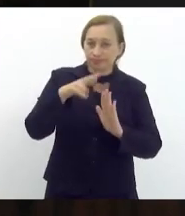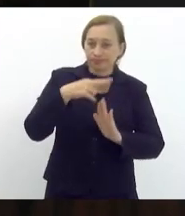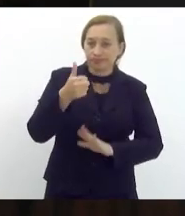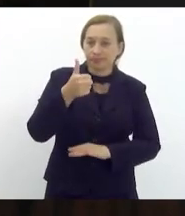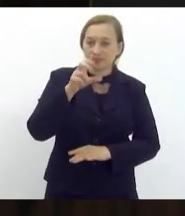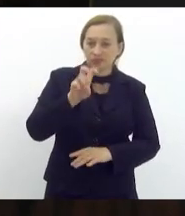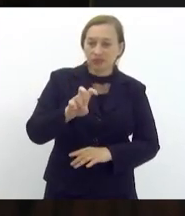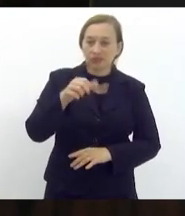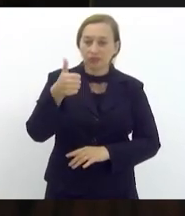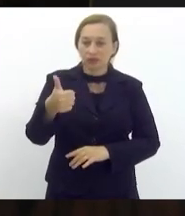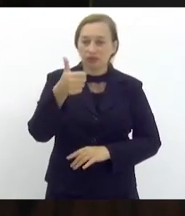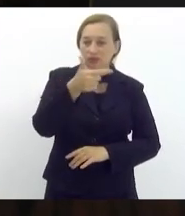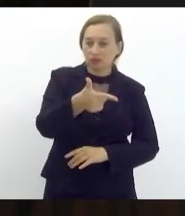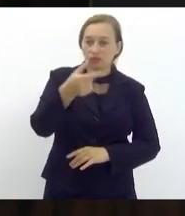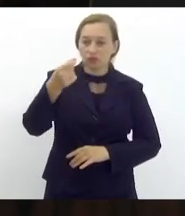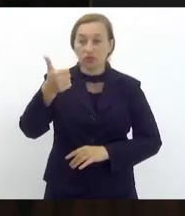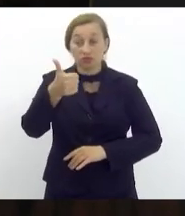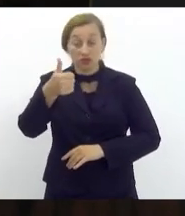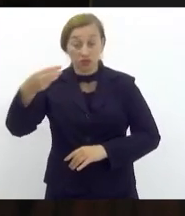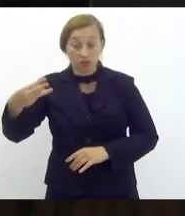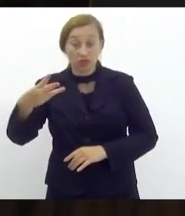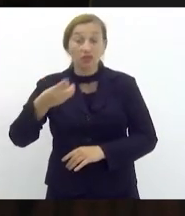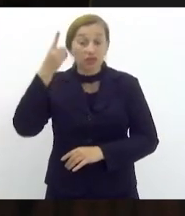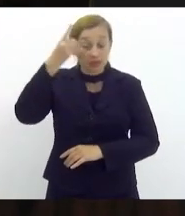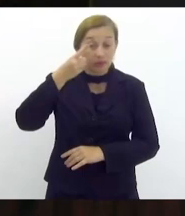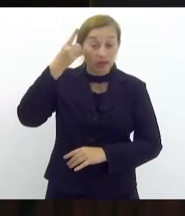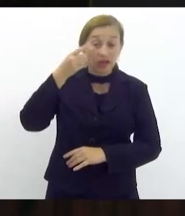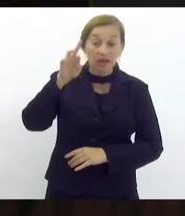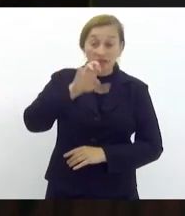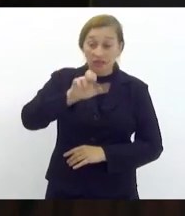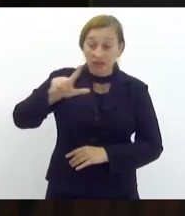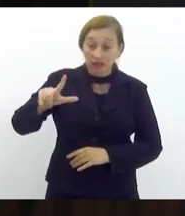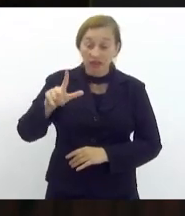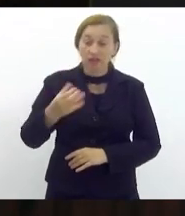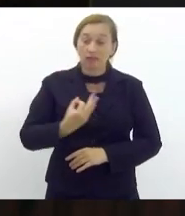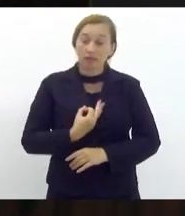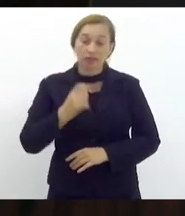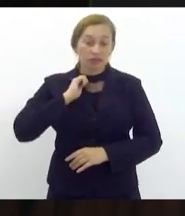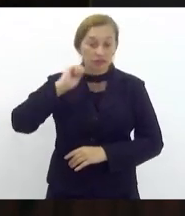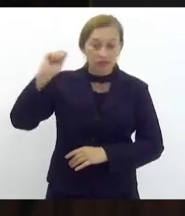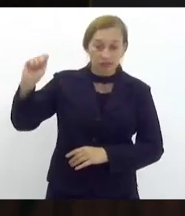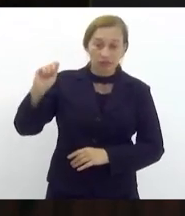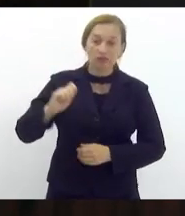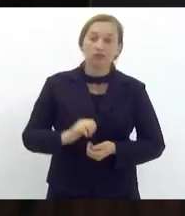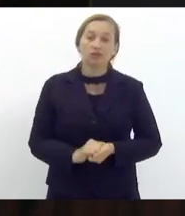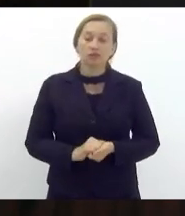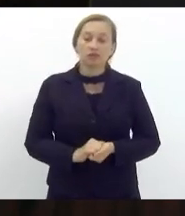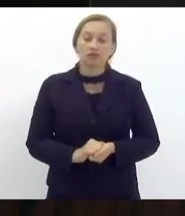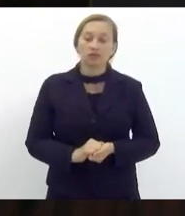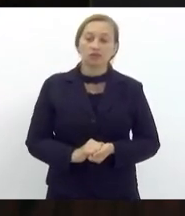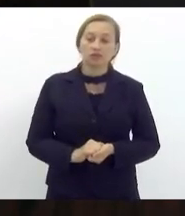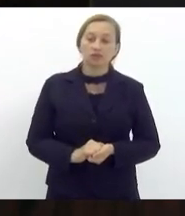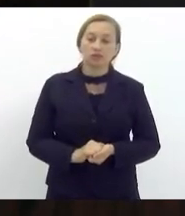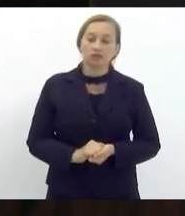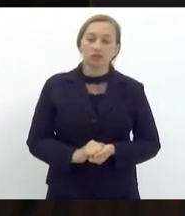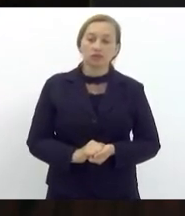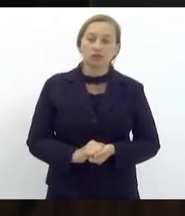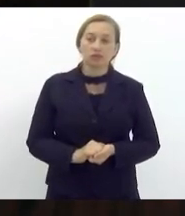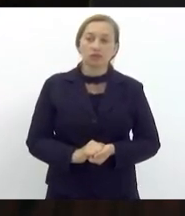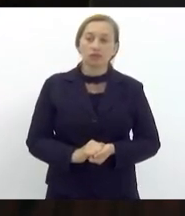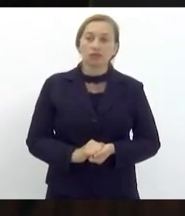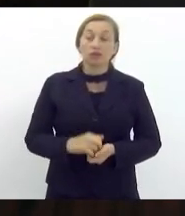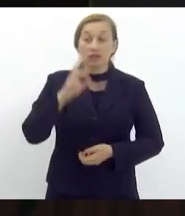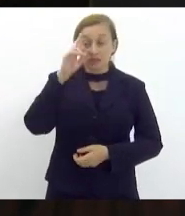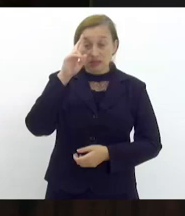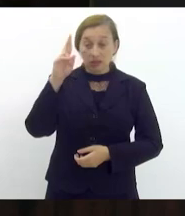número 51 2023 de altura e deputado Rafael nobre que consegue medalha Tiradentes E o respectivo diploma Excelentíssimo